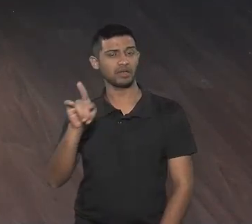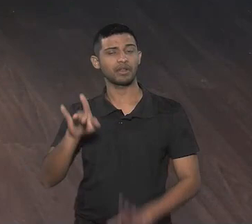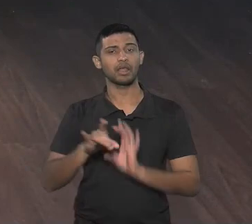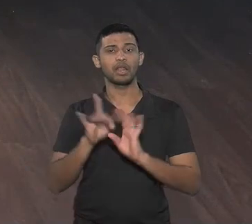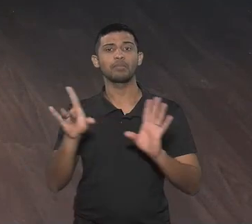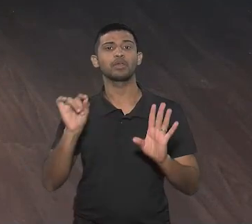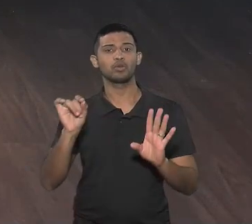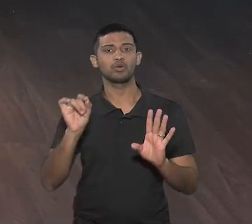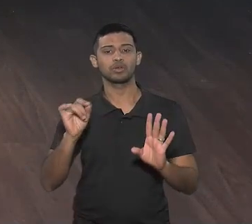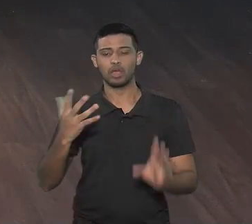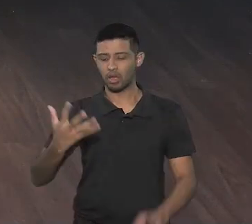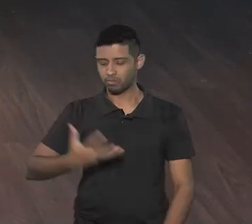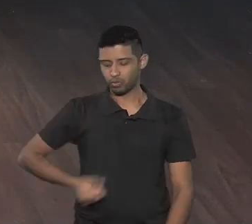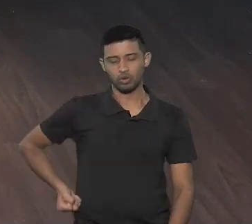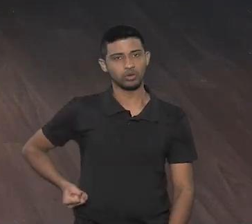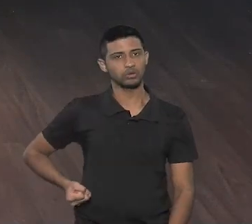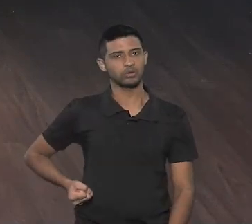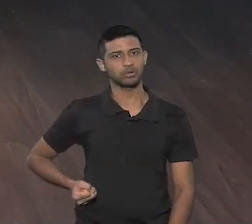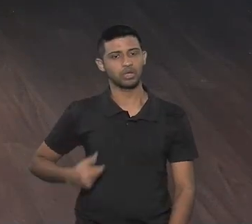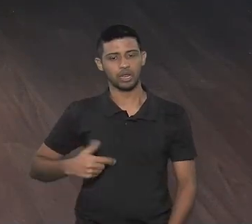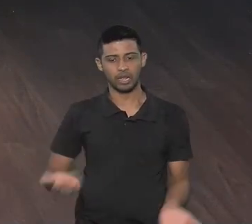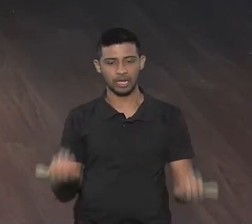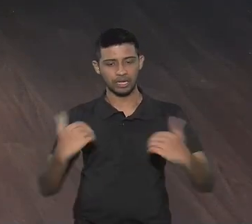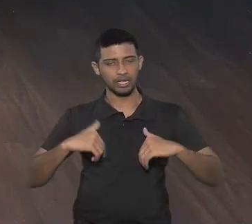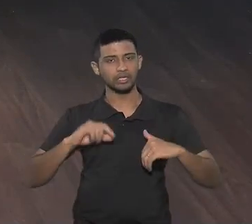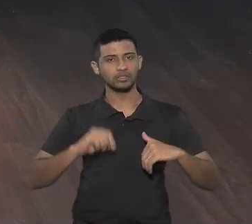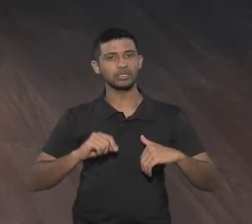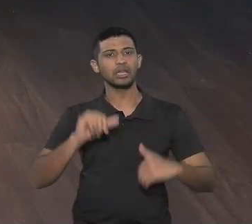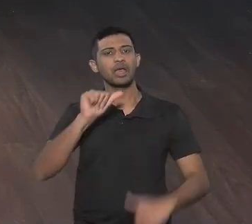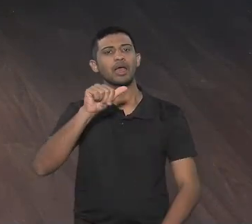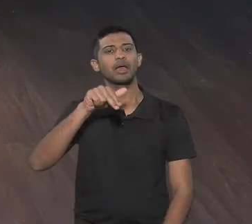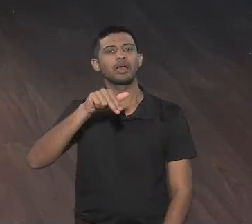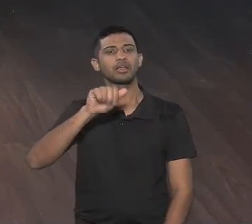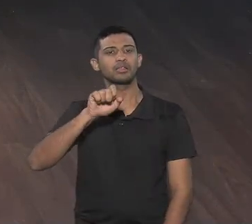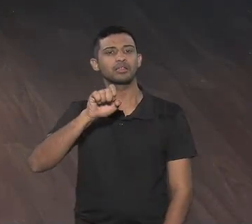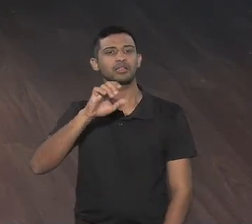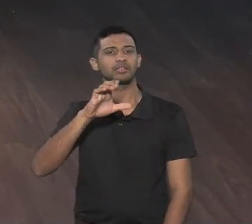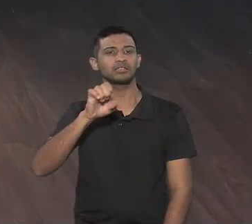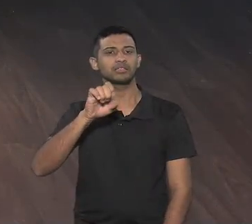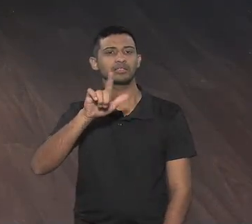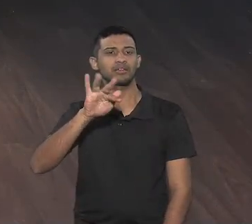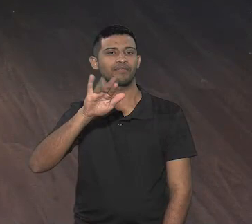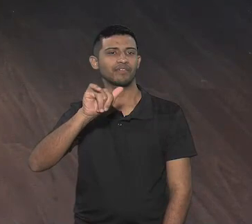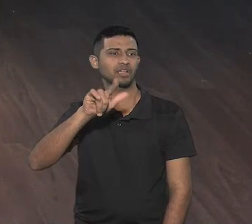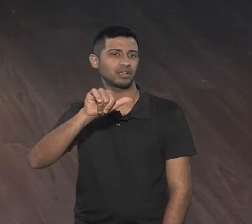permitiu o aborto de crianças anencéfalas.